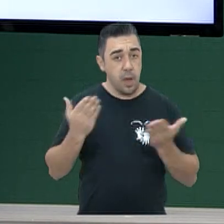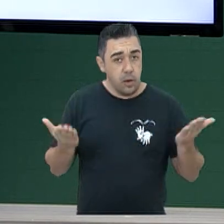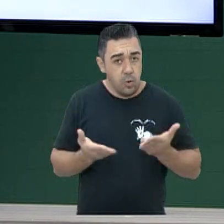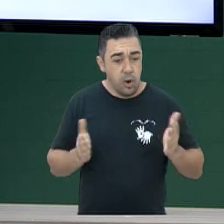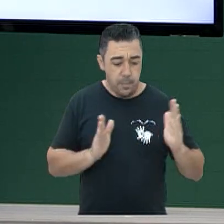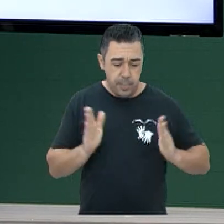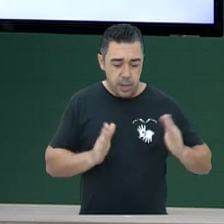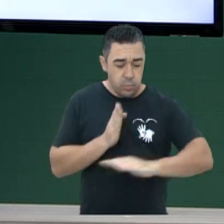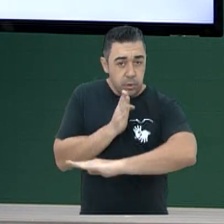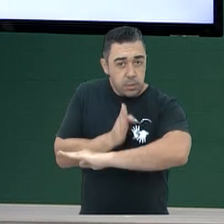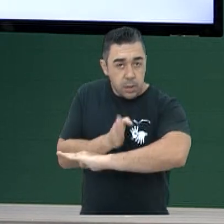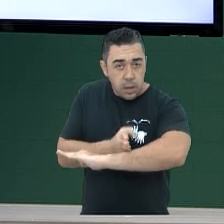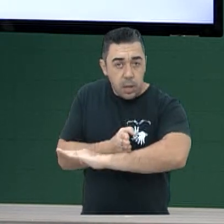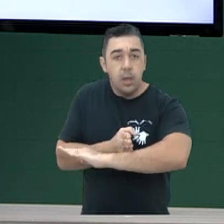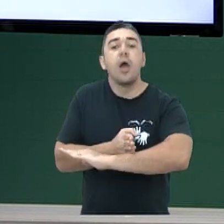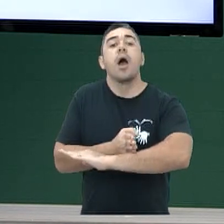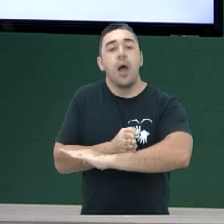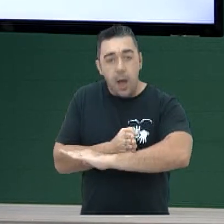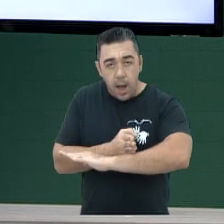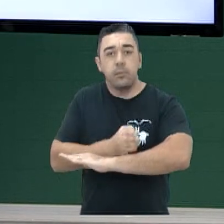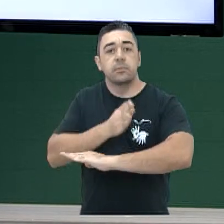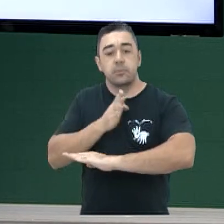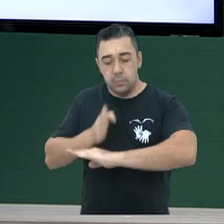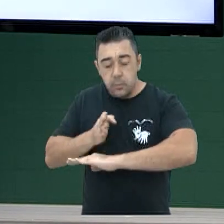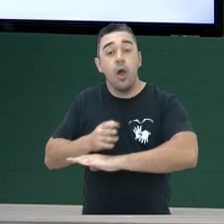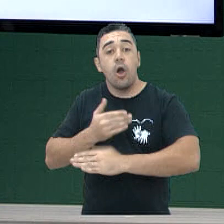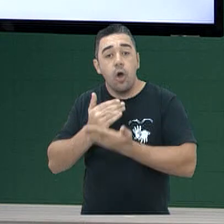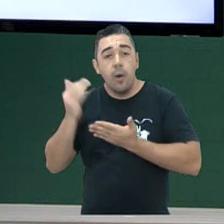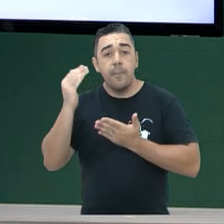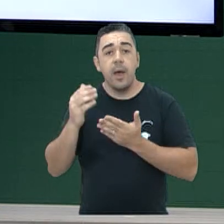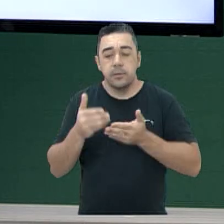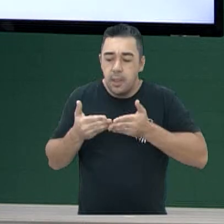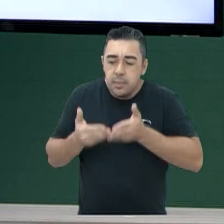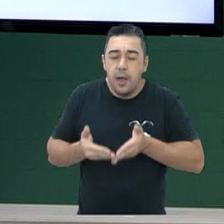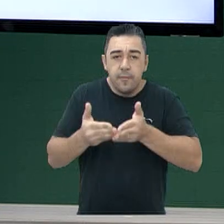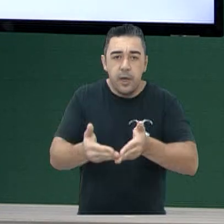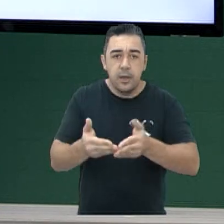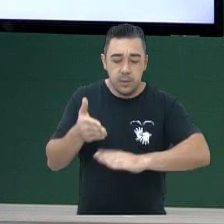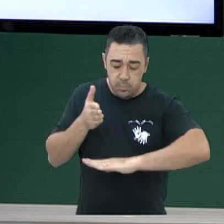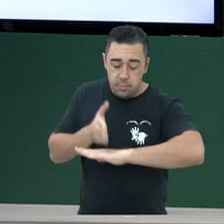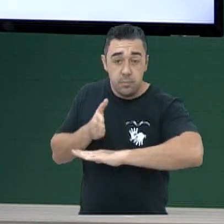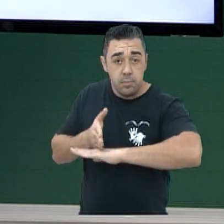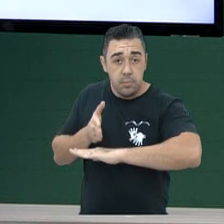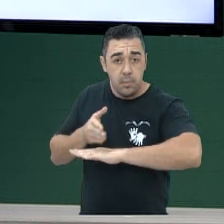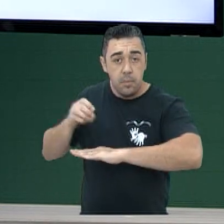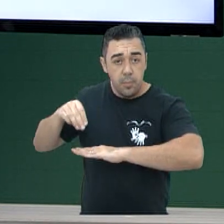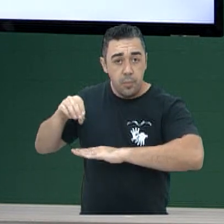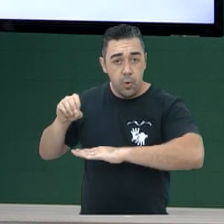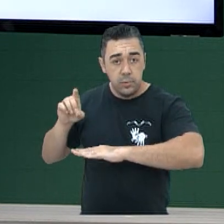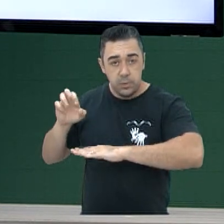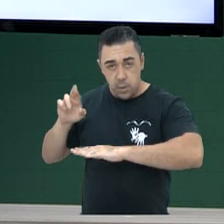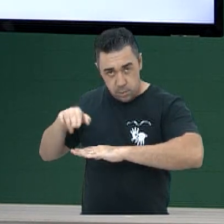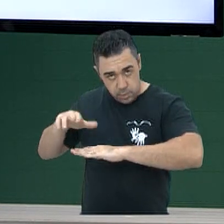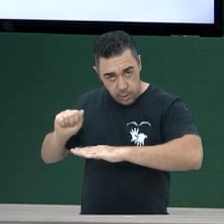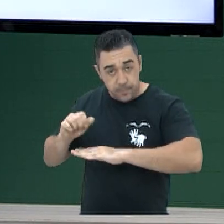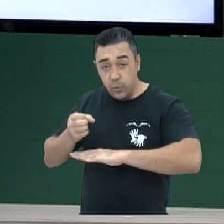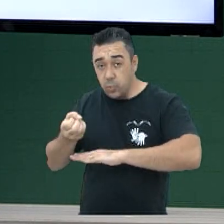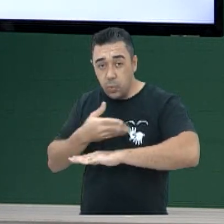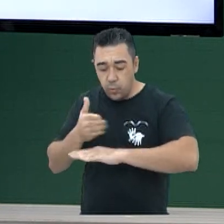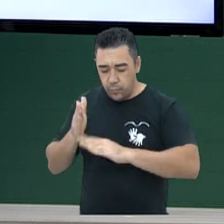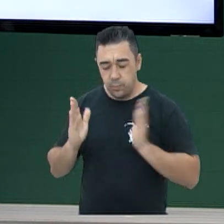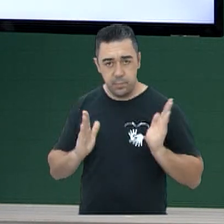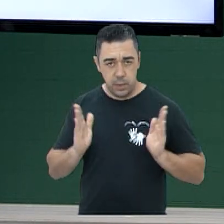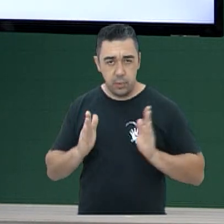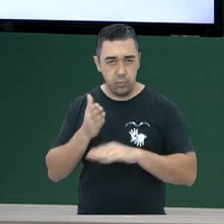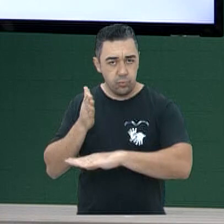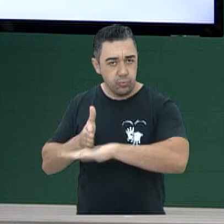Média, a gente vai entrar no período das grandes navegações. Então a gente vai entrar na Idade Moderna. Então é novo período histórico. Então o que